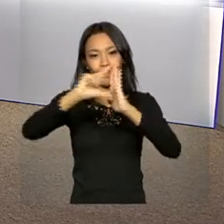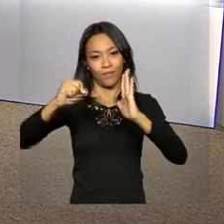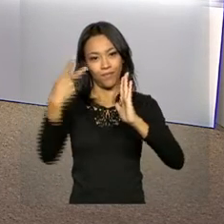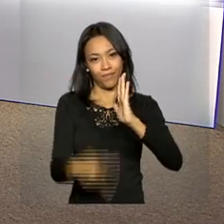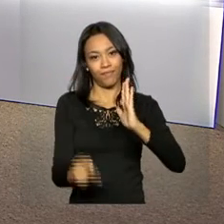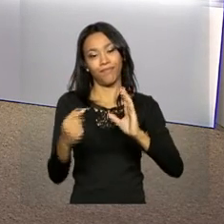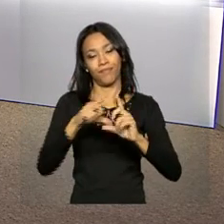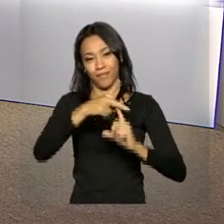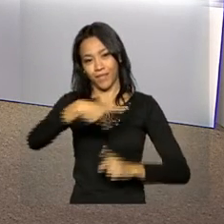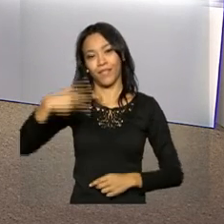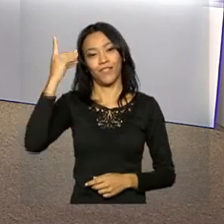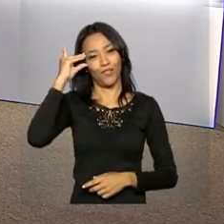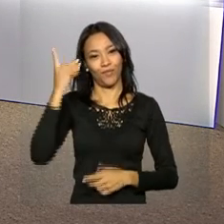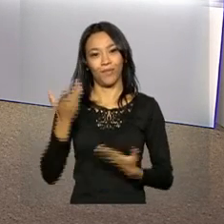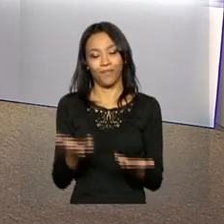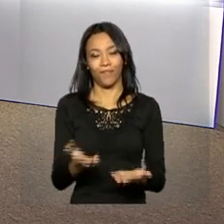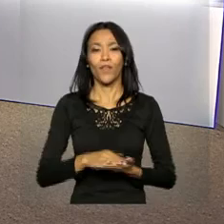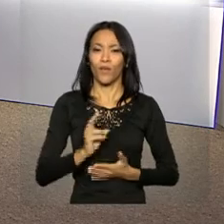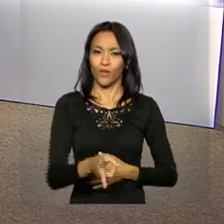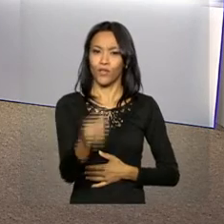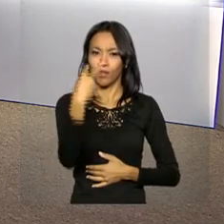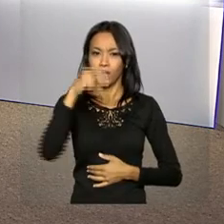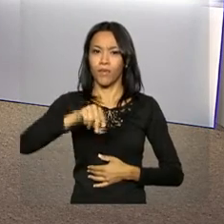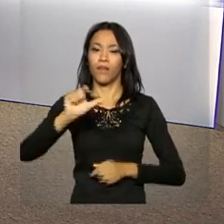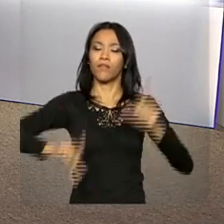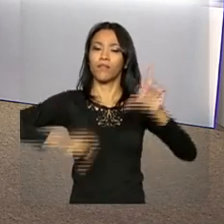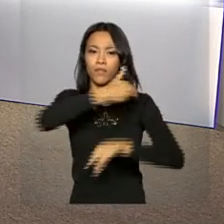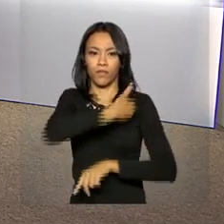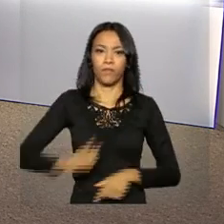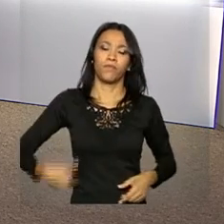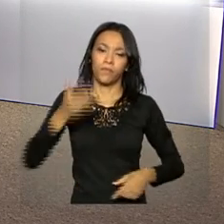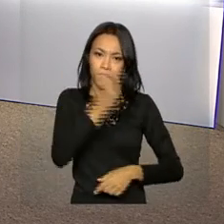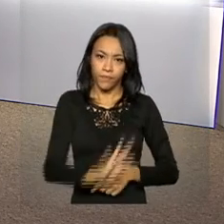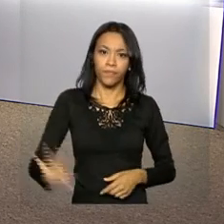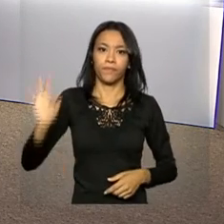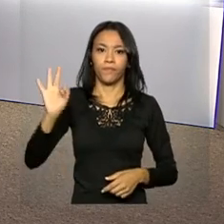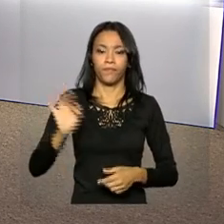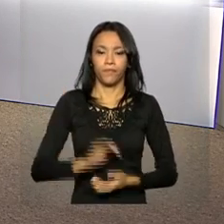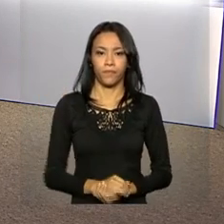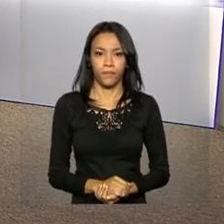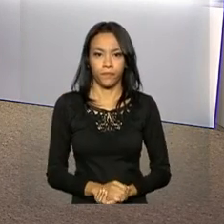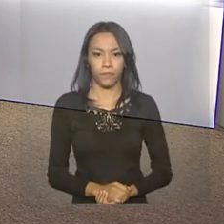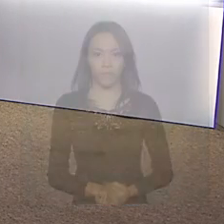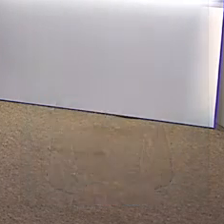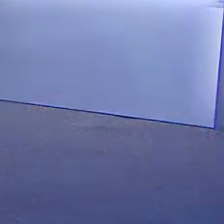Planalto pela presidenta Dilma Rousseff. Continue com a gente, NBR, a TV do Governo Federal.